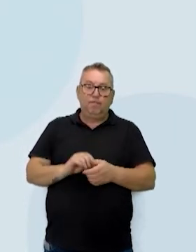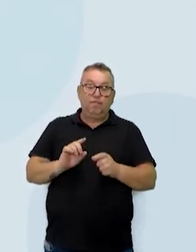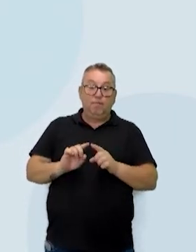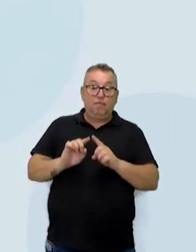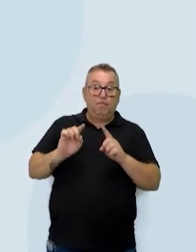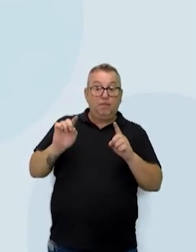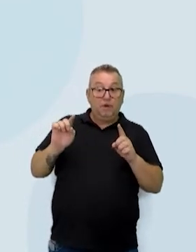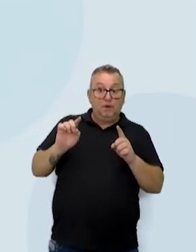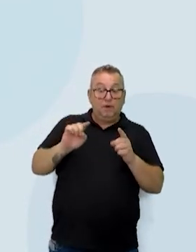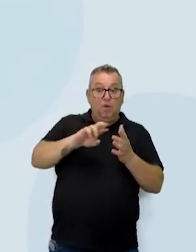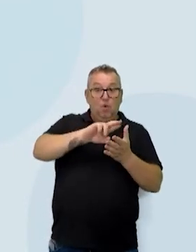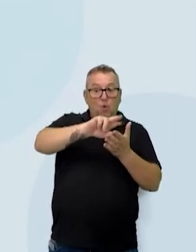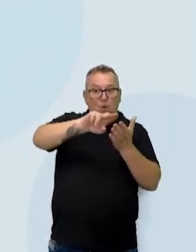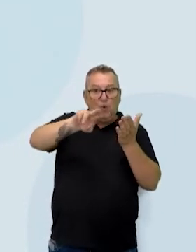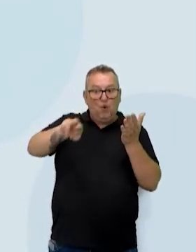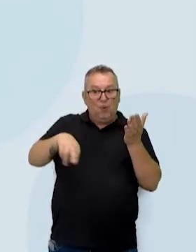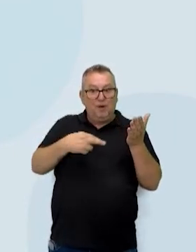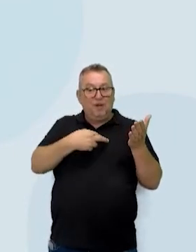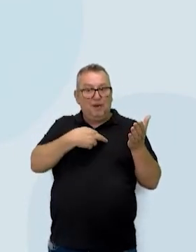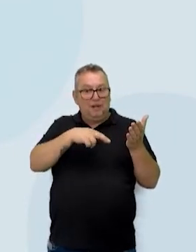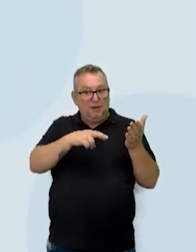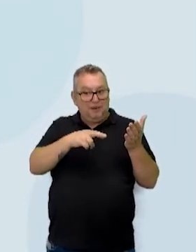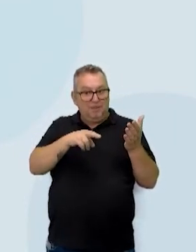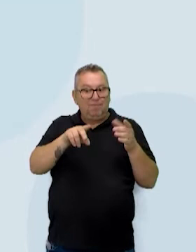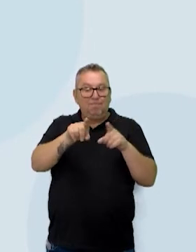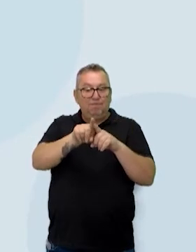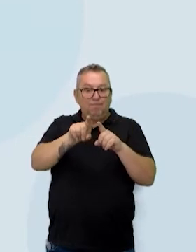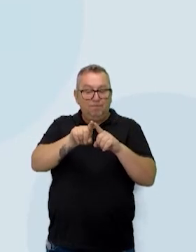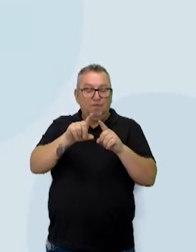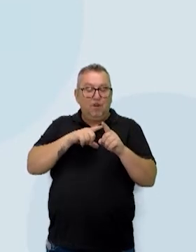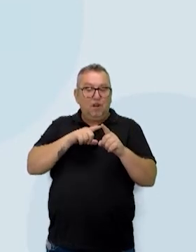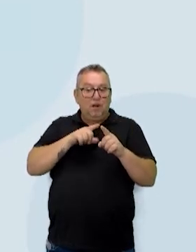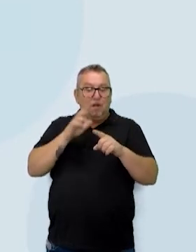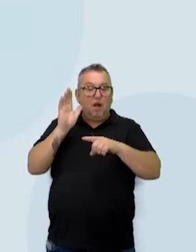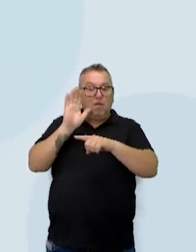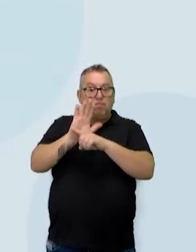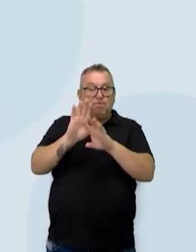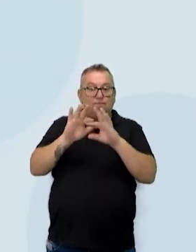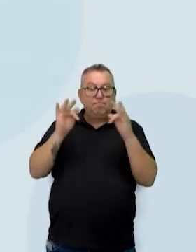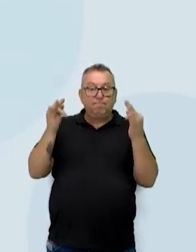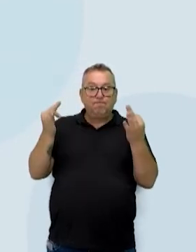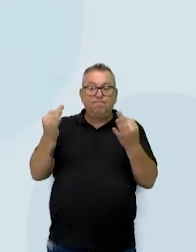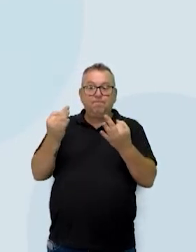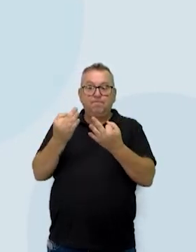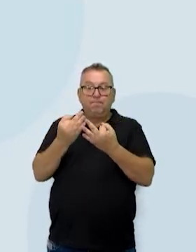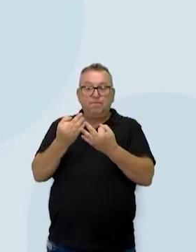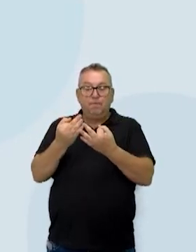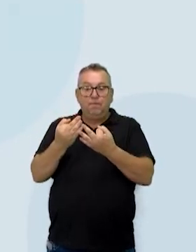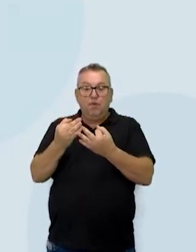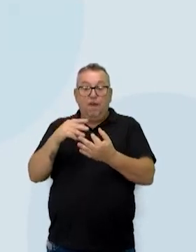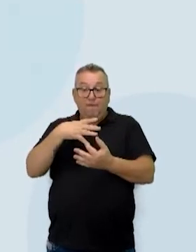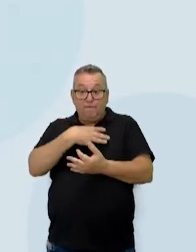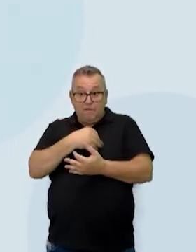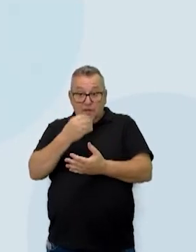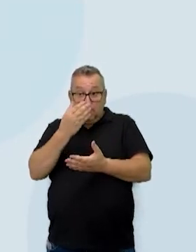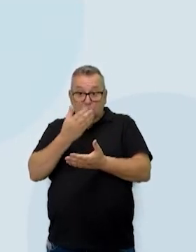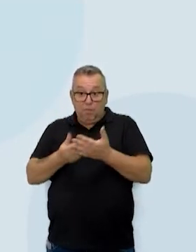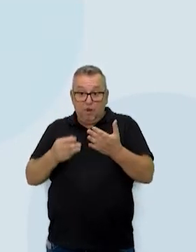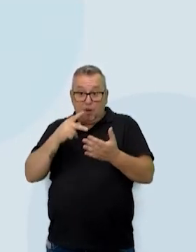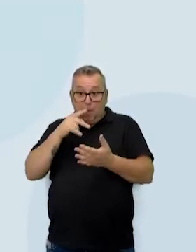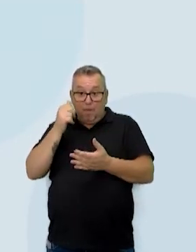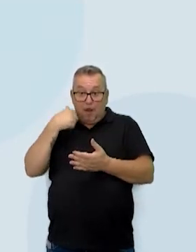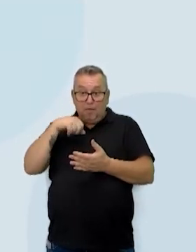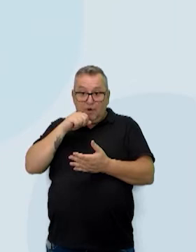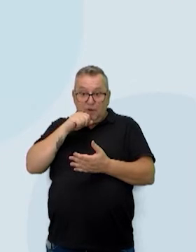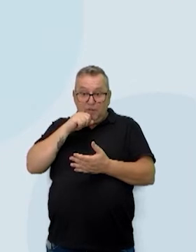porém múltiplo religioso, aonde ele conforta as famílias. Filhos que perderam pais, pais